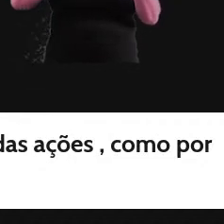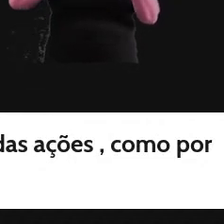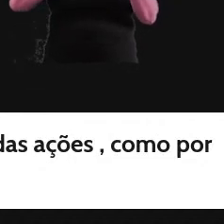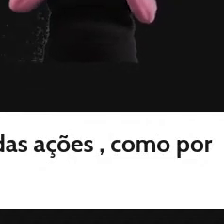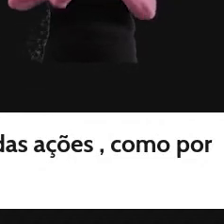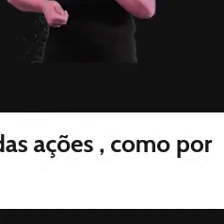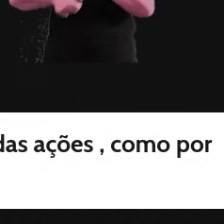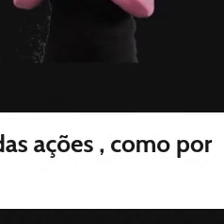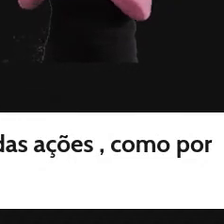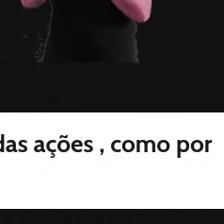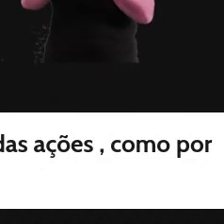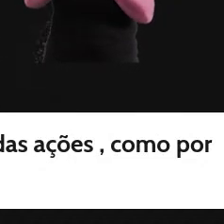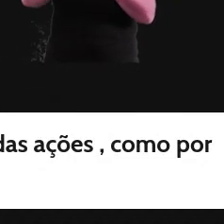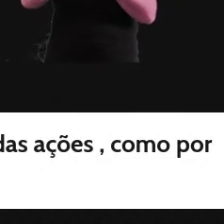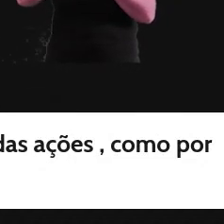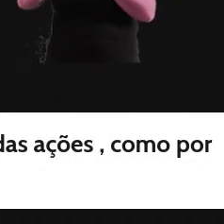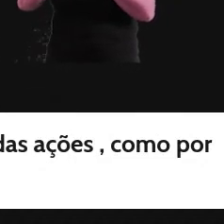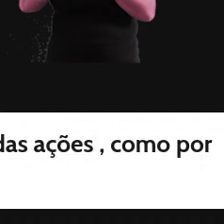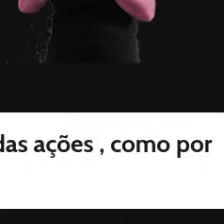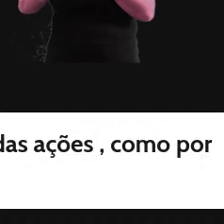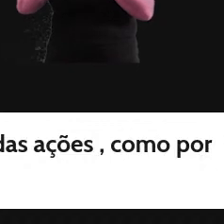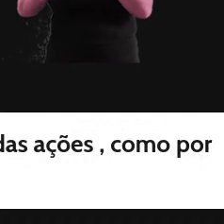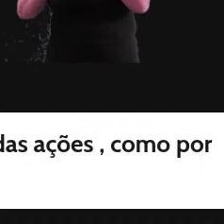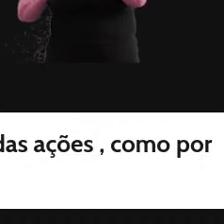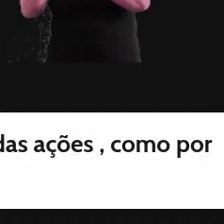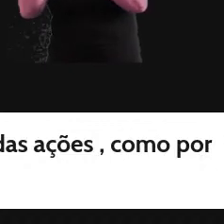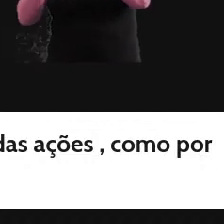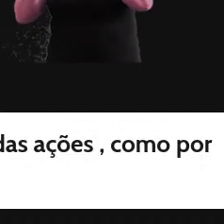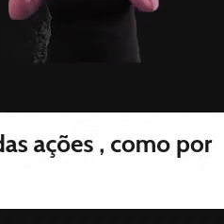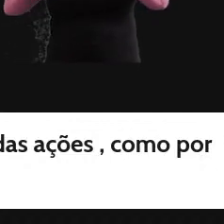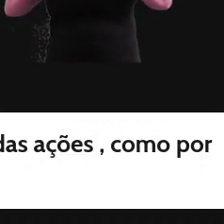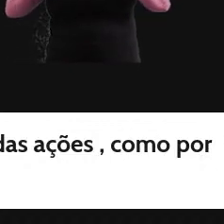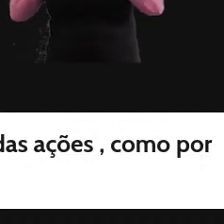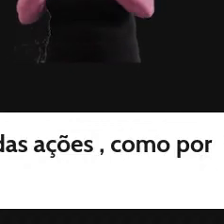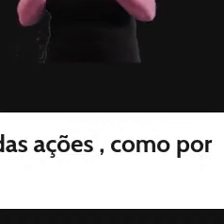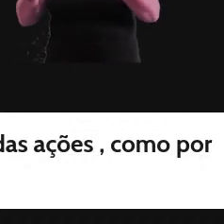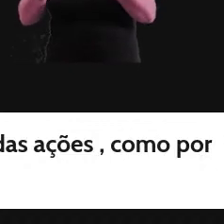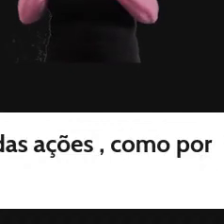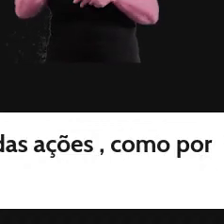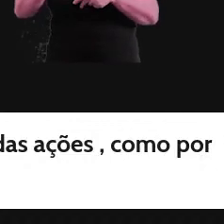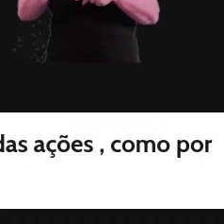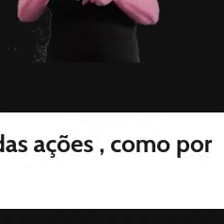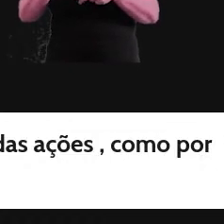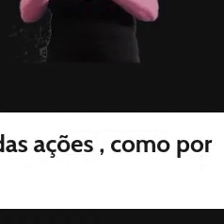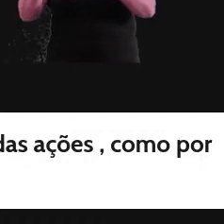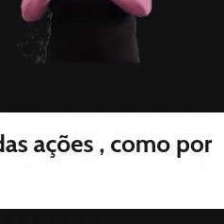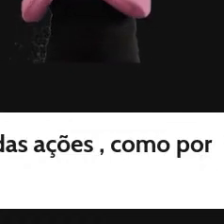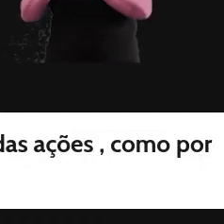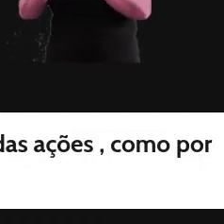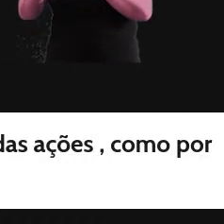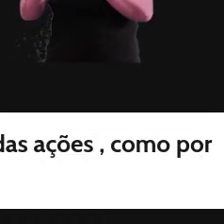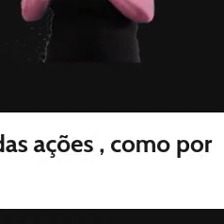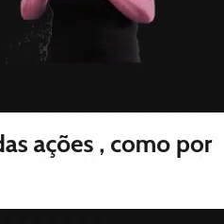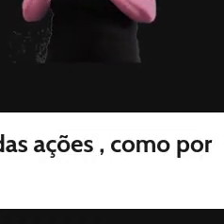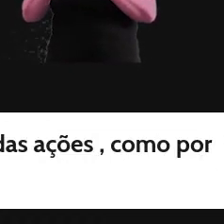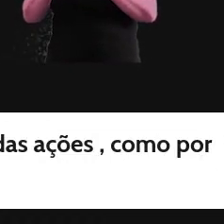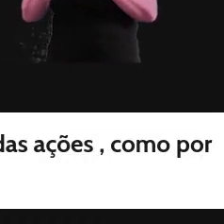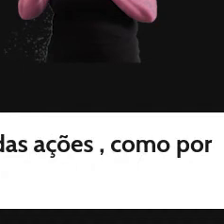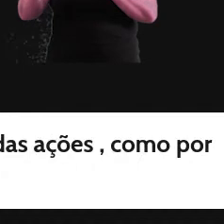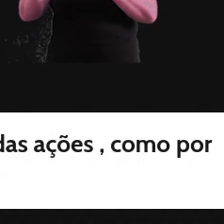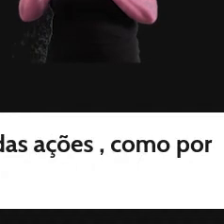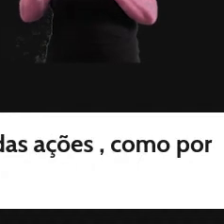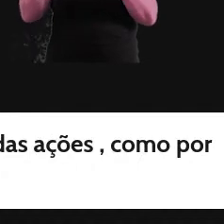tem financiamento da iniciativa privada sobre algumas empresas em específico, elas